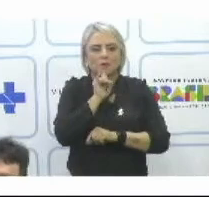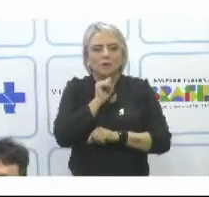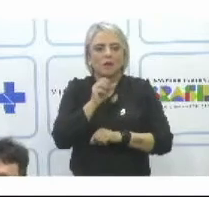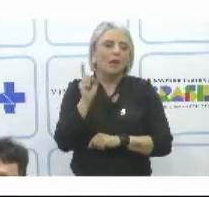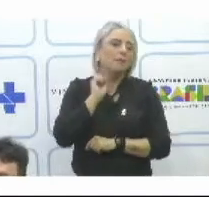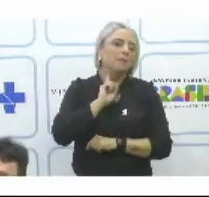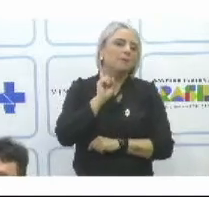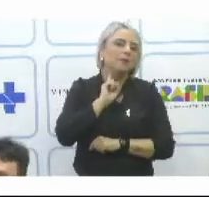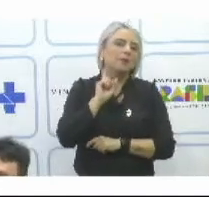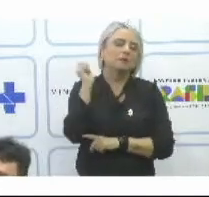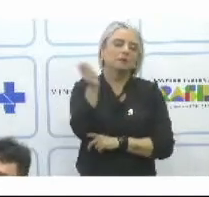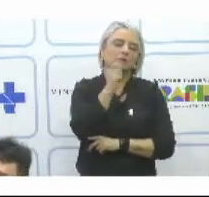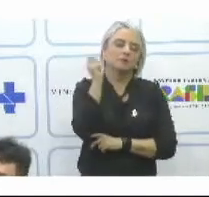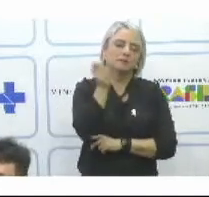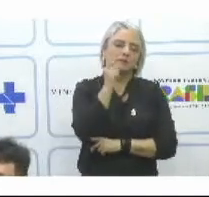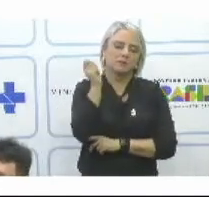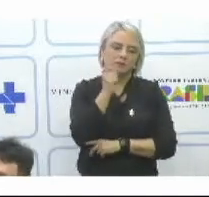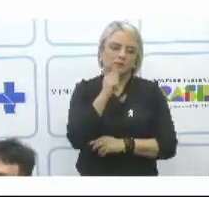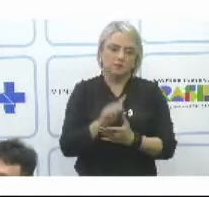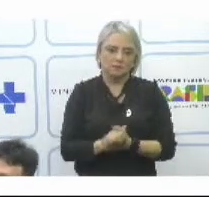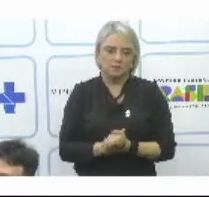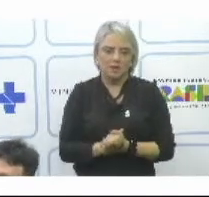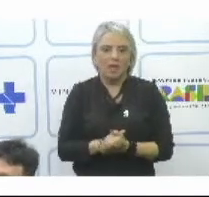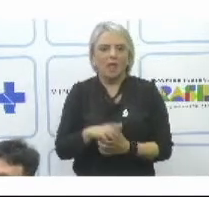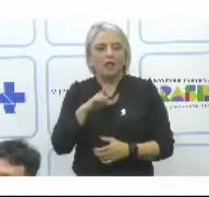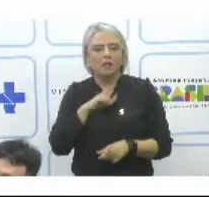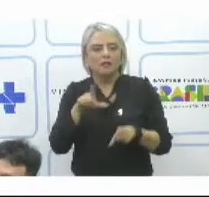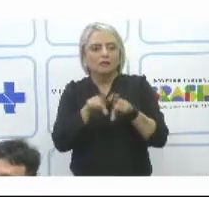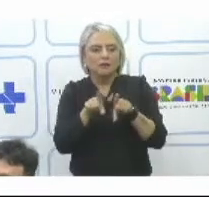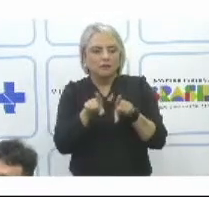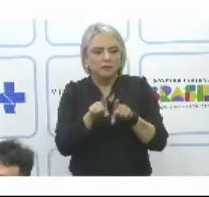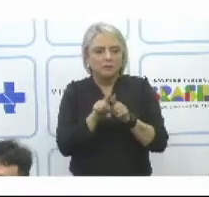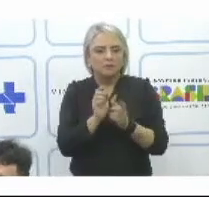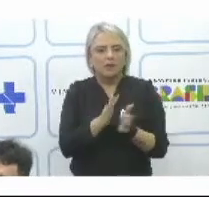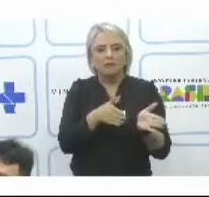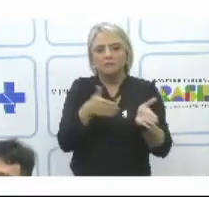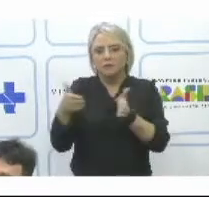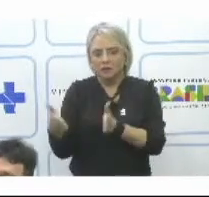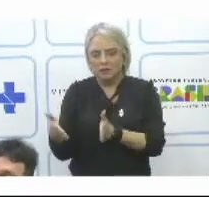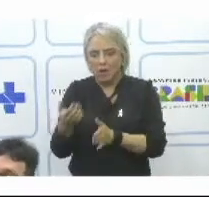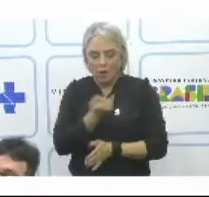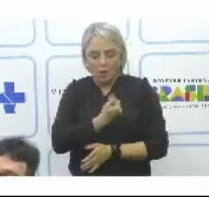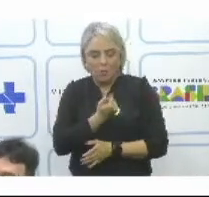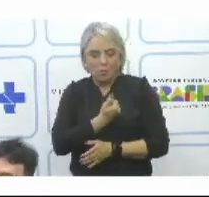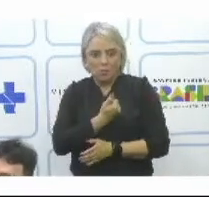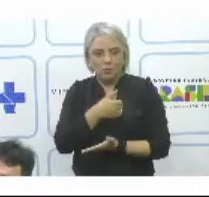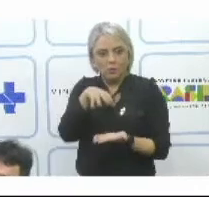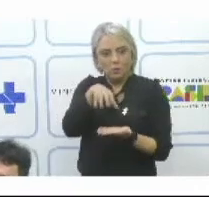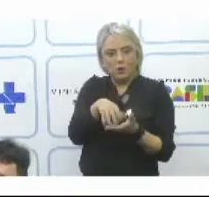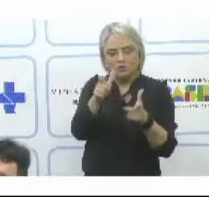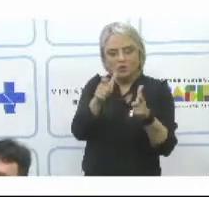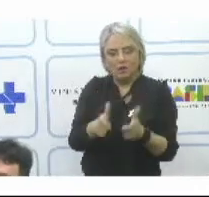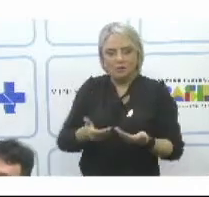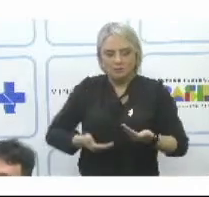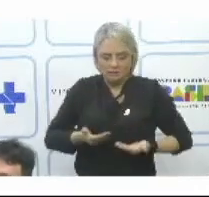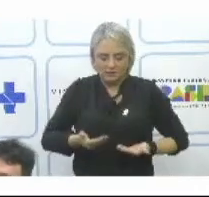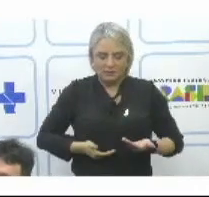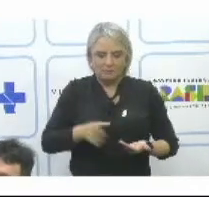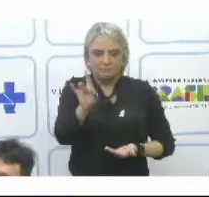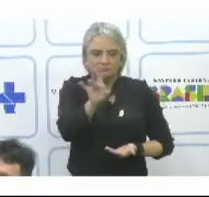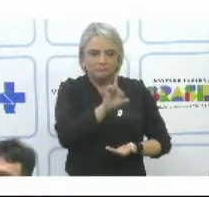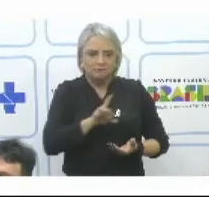Minas Gerais e Rio Grande do Sul, por exemplo, né? A gente também tem, né, do outro lado, né, o número de estabelecimentos de serviço em cada um